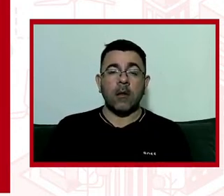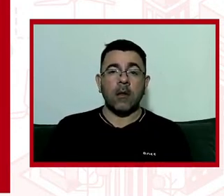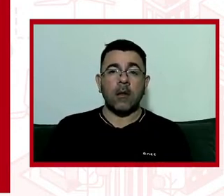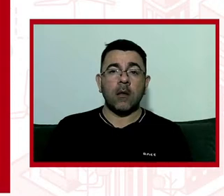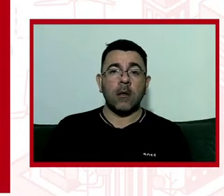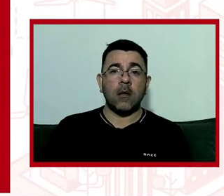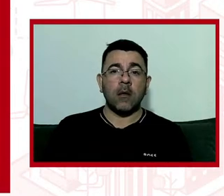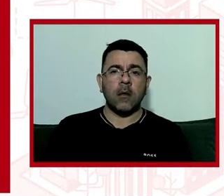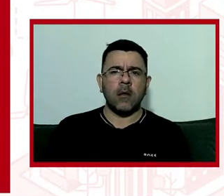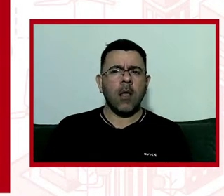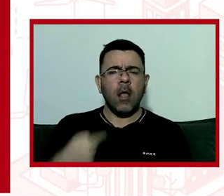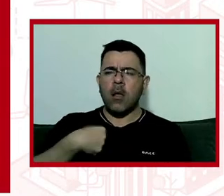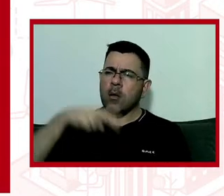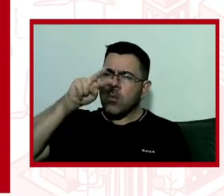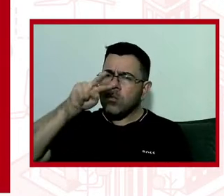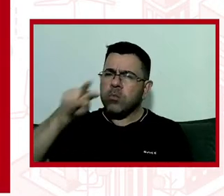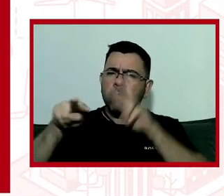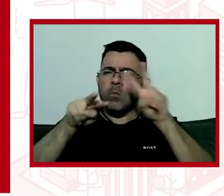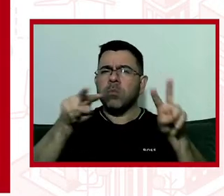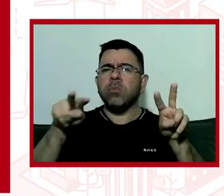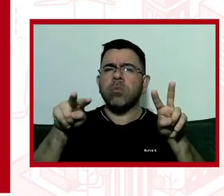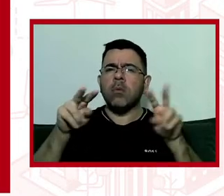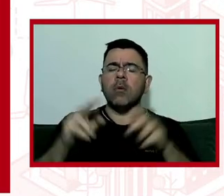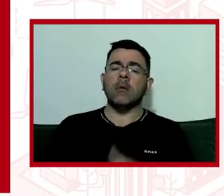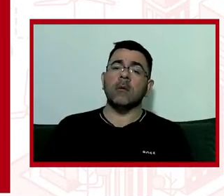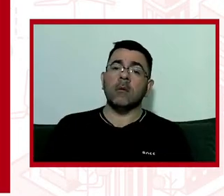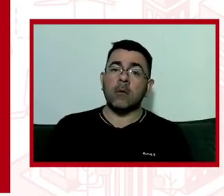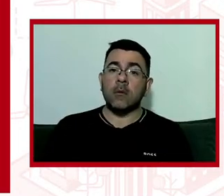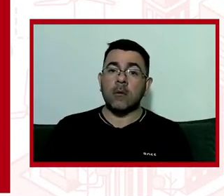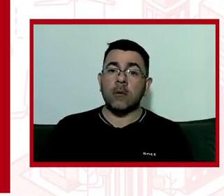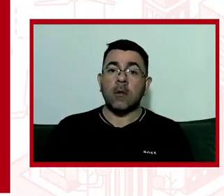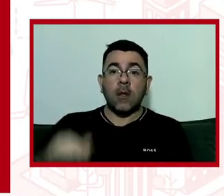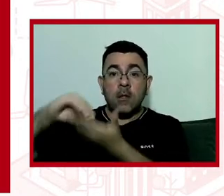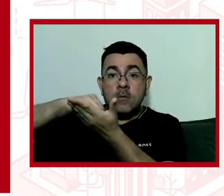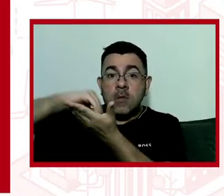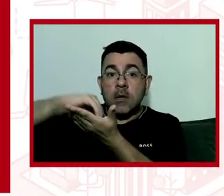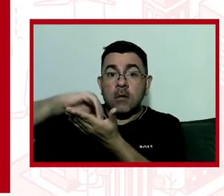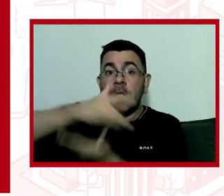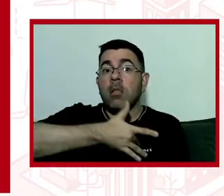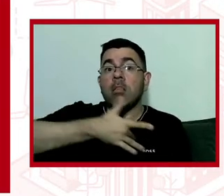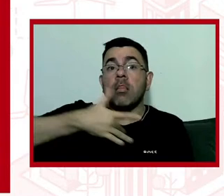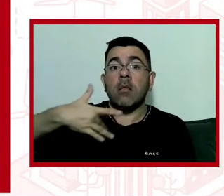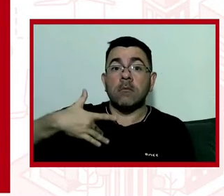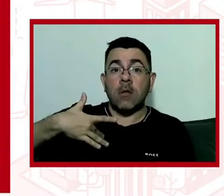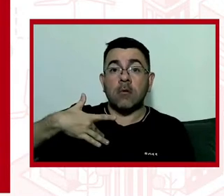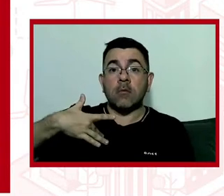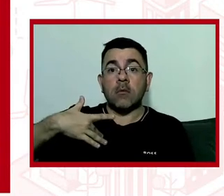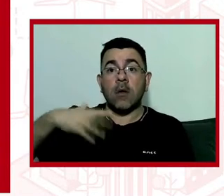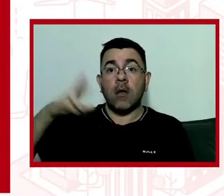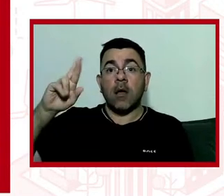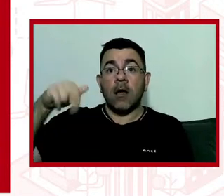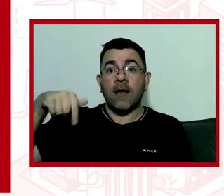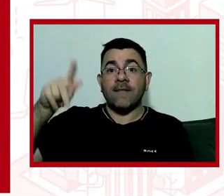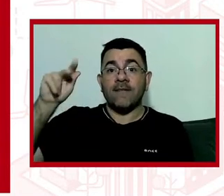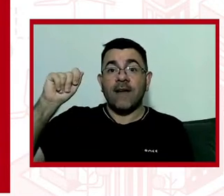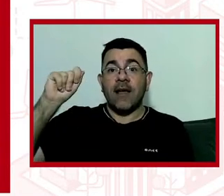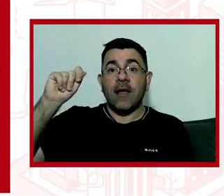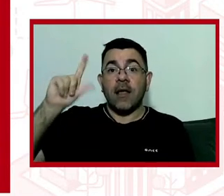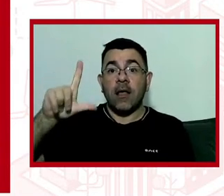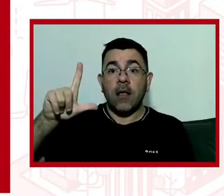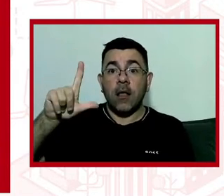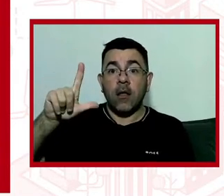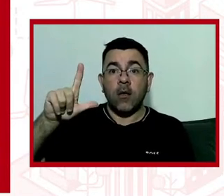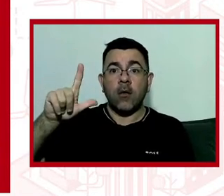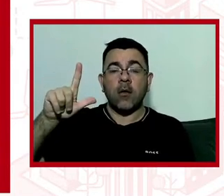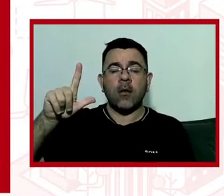quando eu vi aquilo eu reuni a nossa equipe na época secretária de saúde secretária de planejamento Rafael a época como secretária executivo